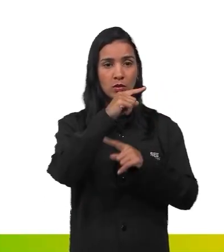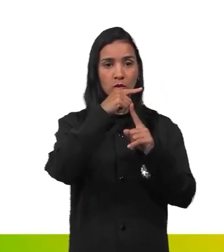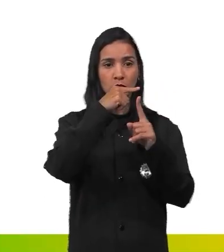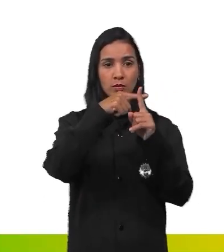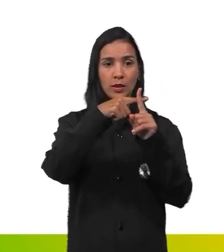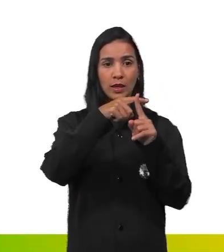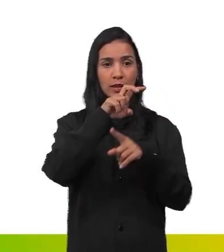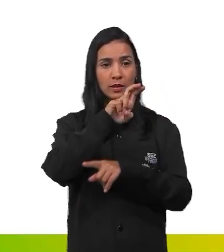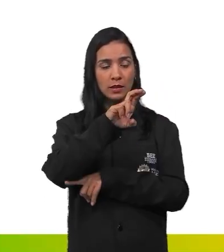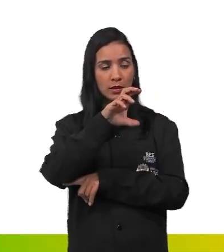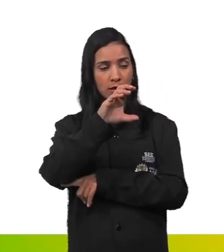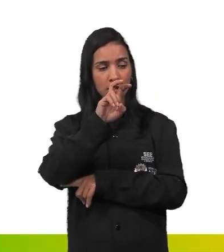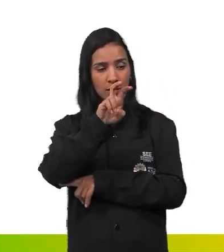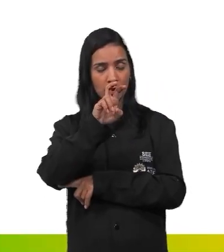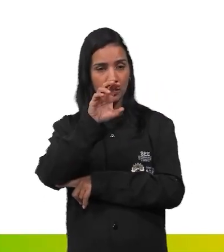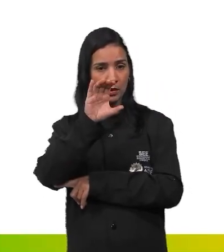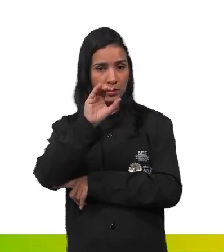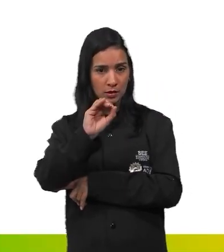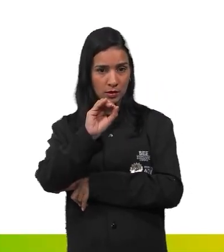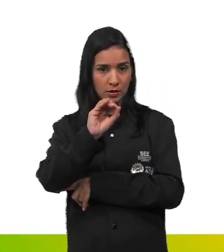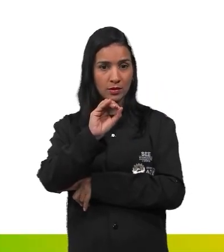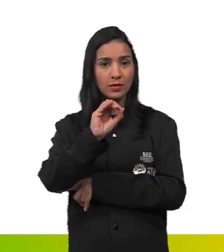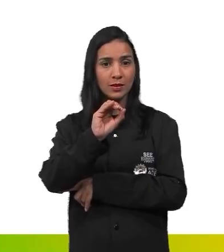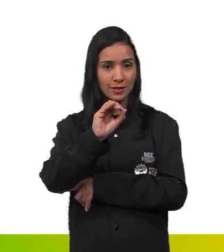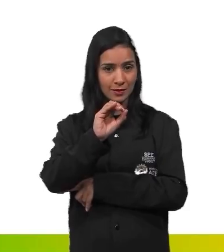550. Isso dá um total de